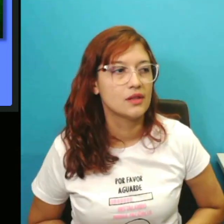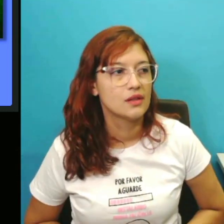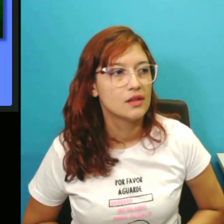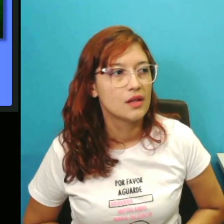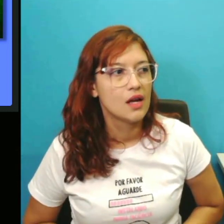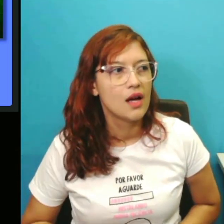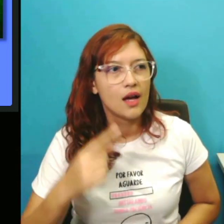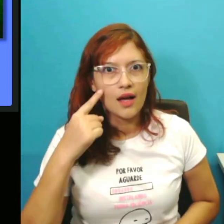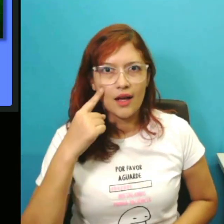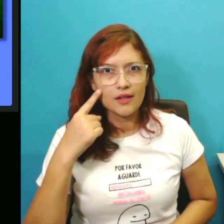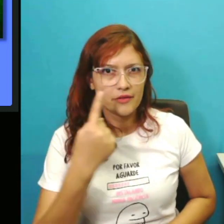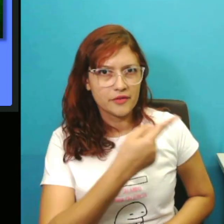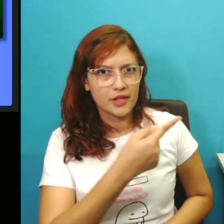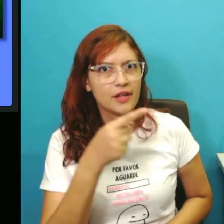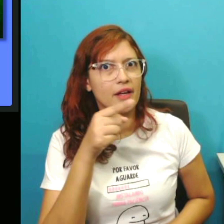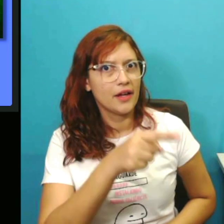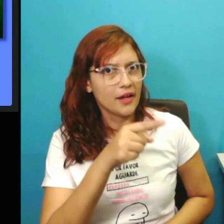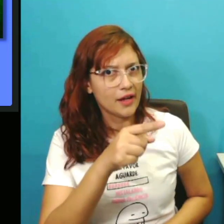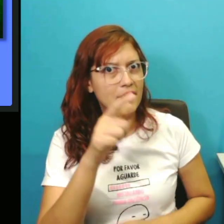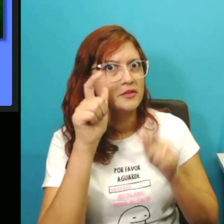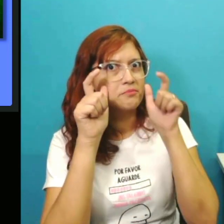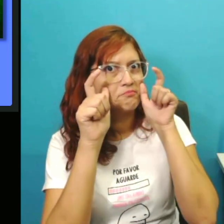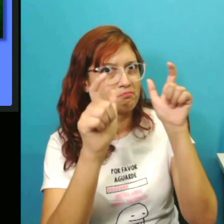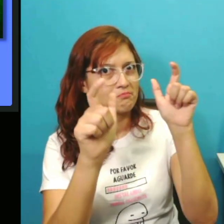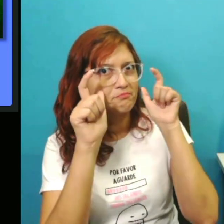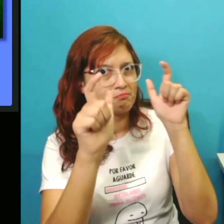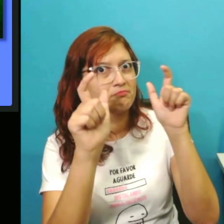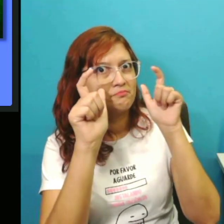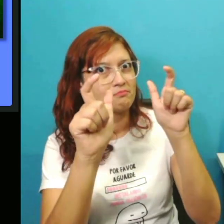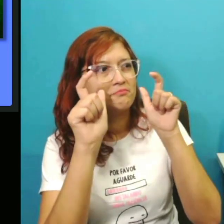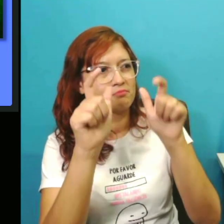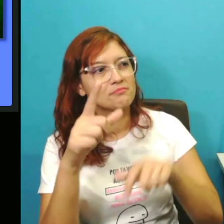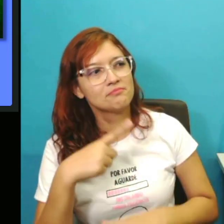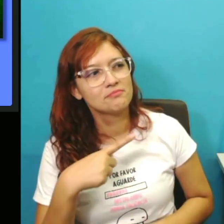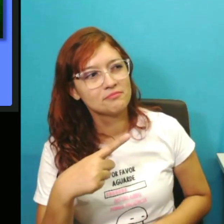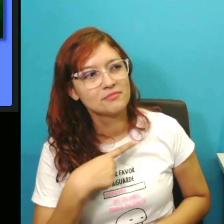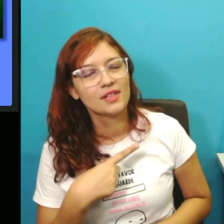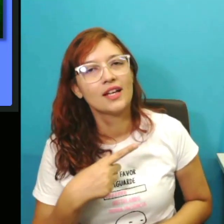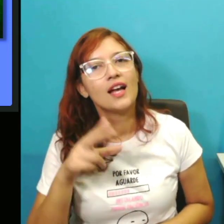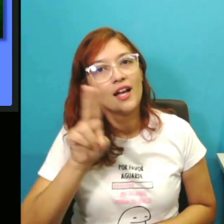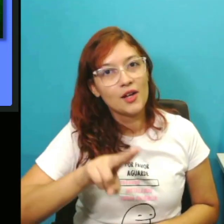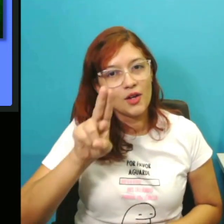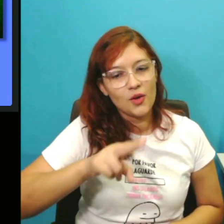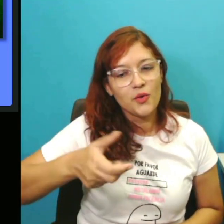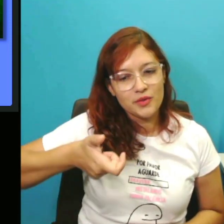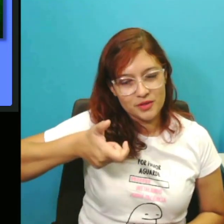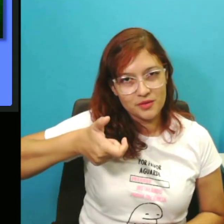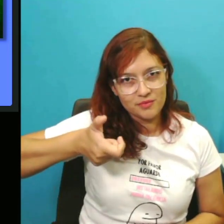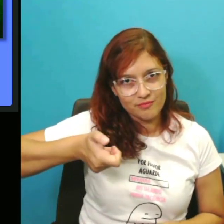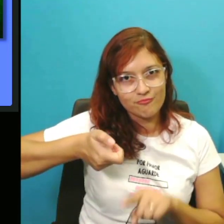Então, continuando a aula 3, esse é bem interessante.